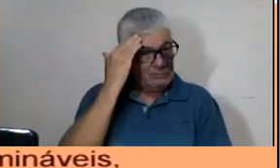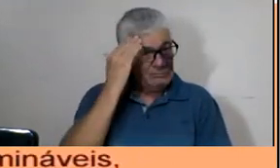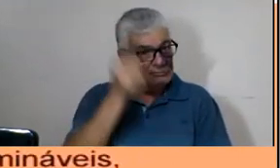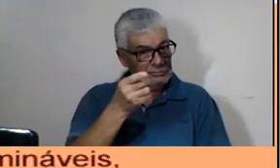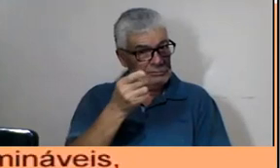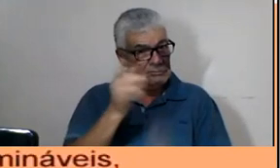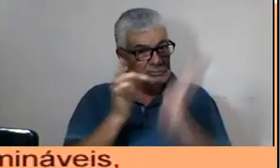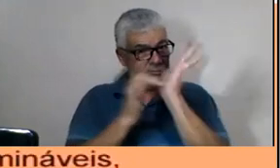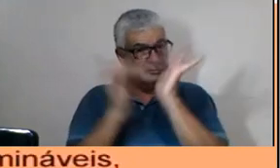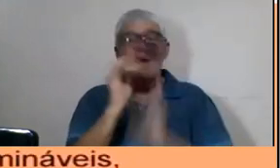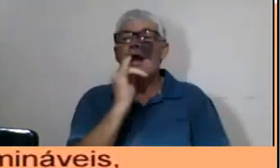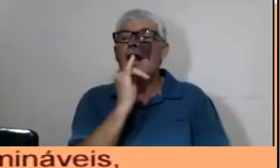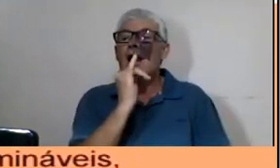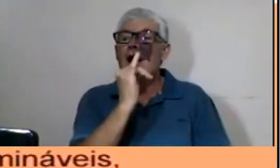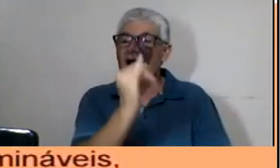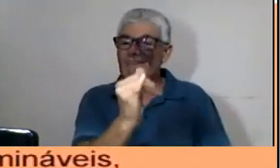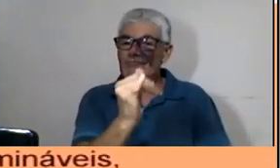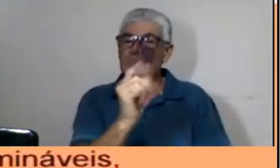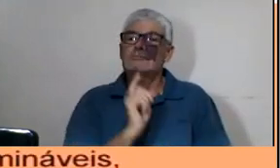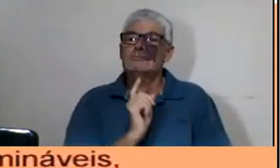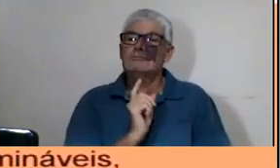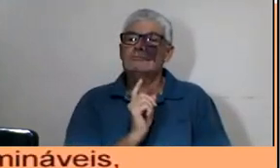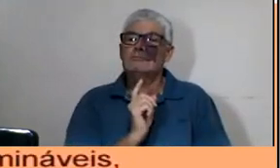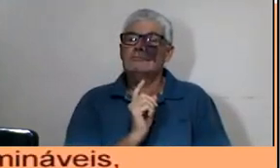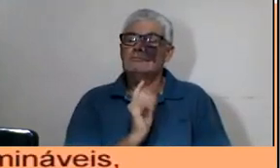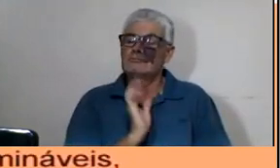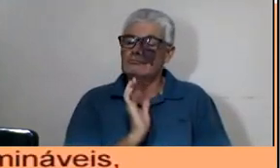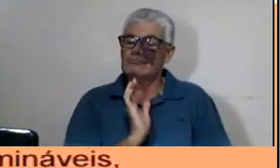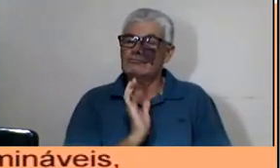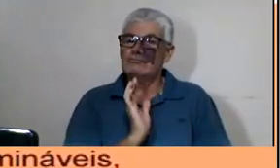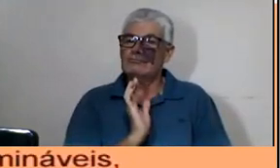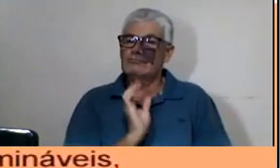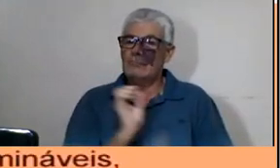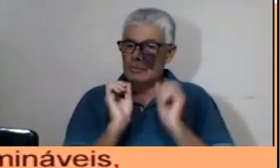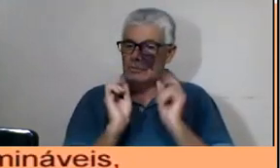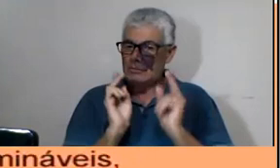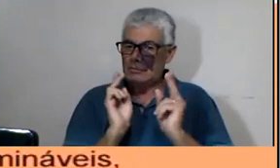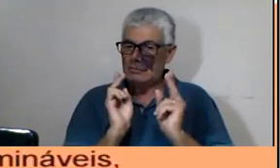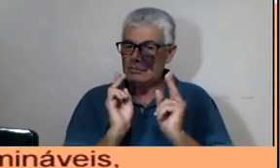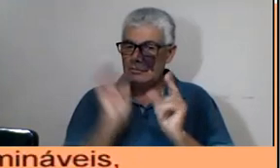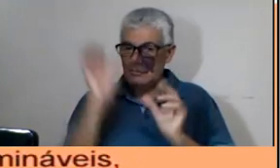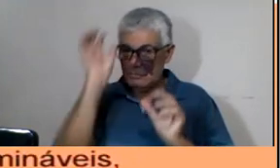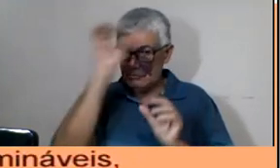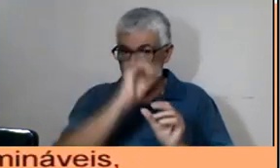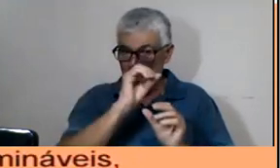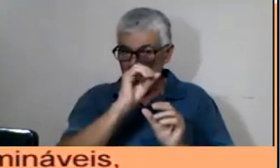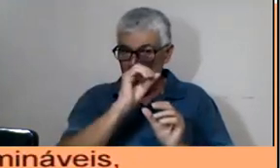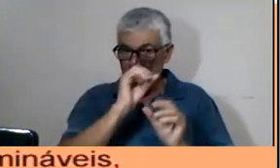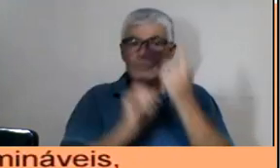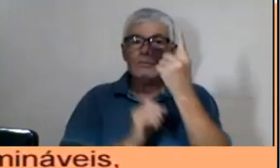Então, no começo eu disse que assim, tinha muitos jovens, estava tudo misturado, né? Então, mas os jovens